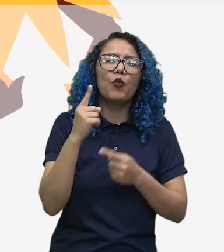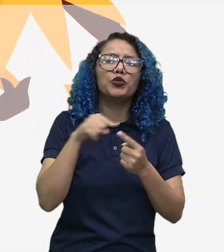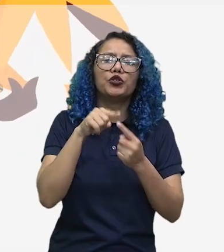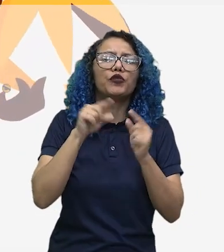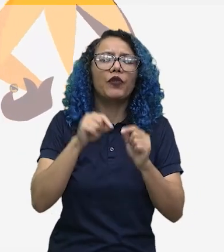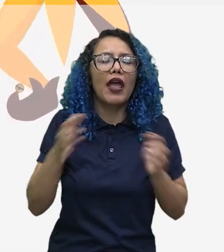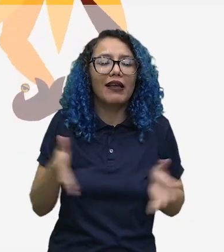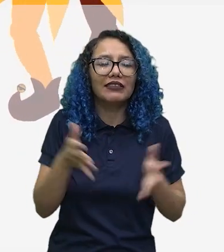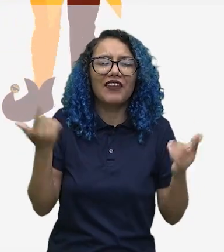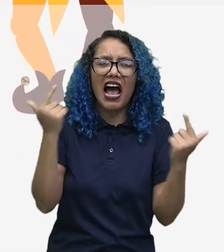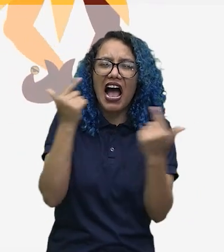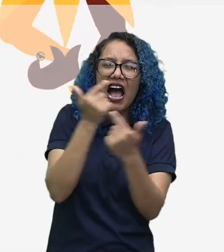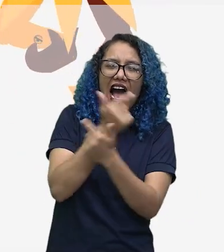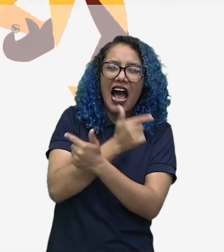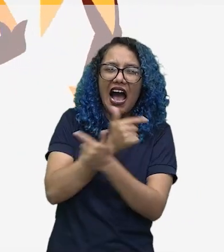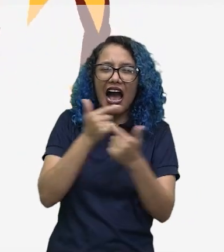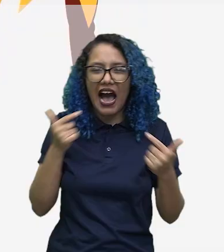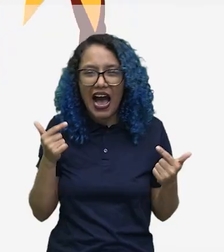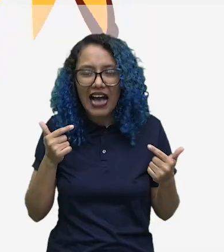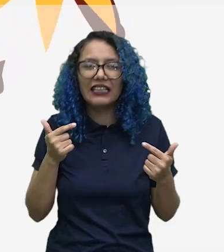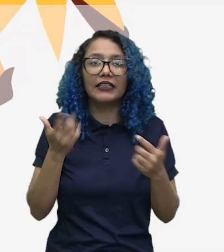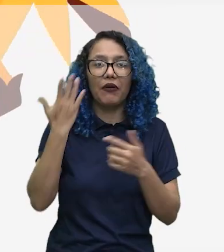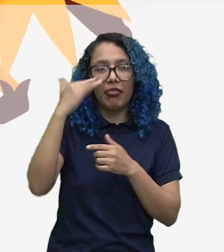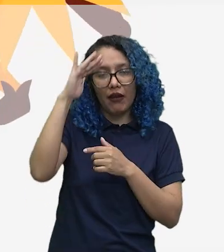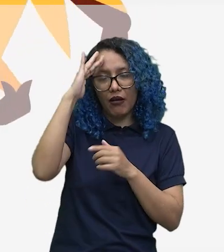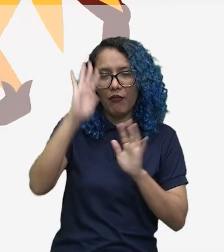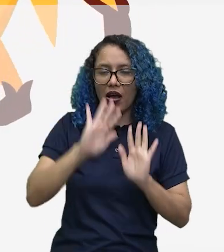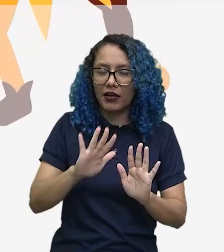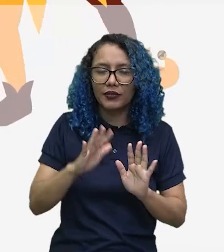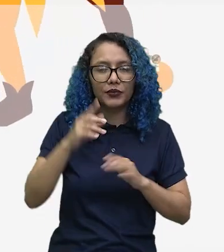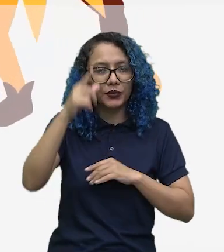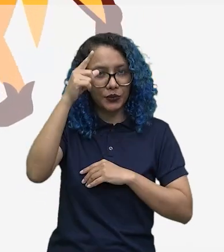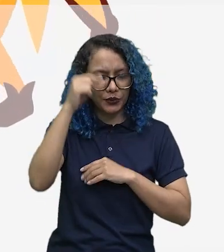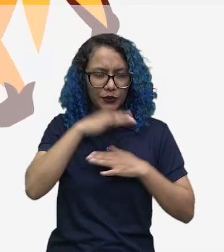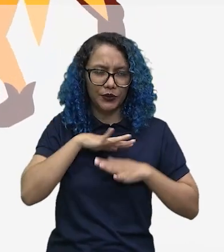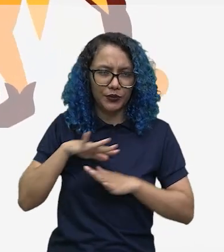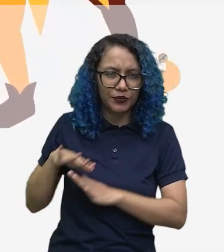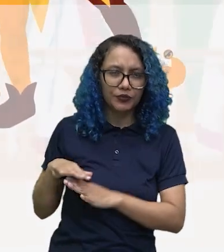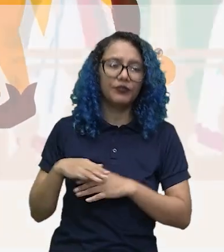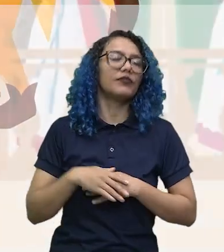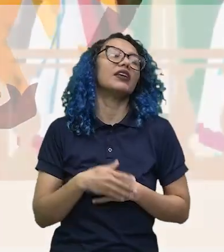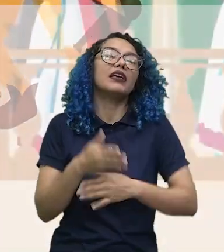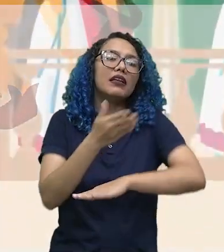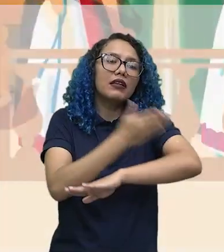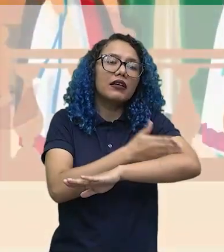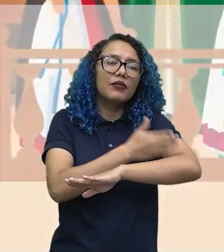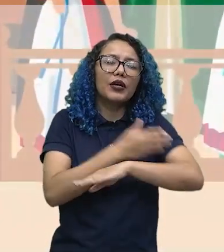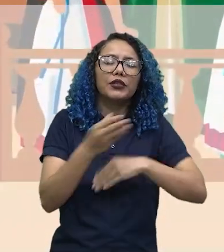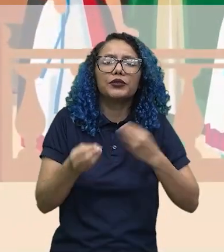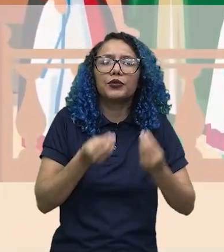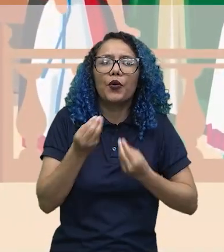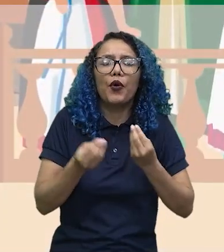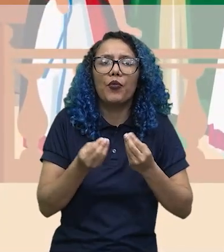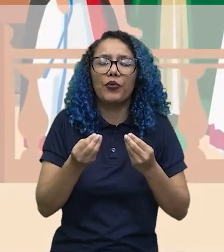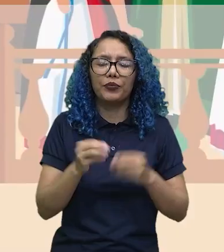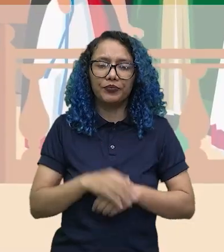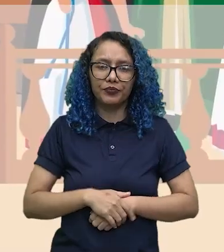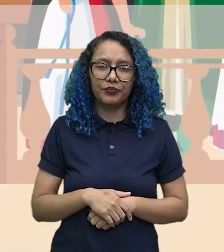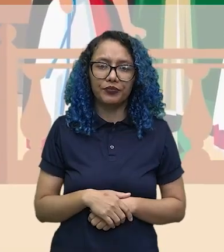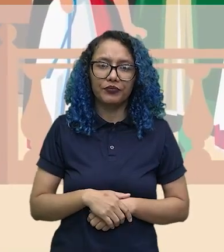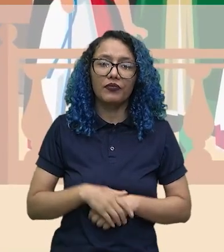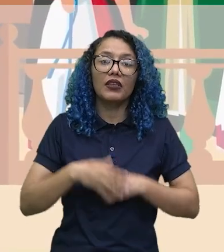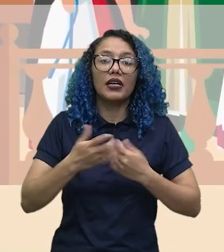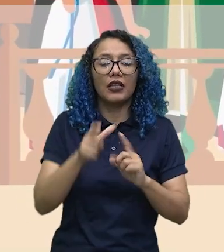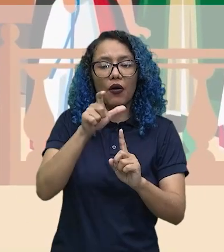cuja função era provocar o riso e aliviar a tensão dramática. Idade Média e Renascimento.